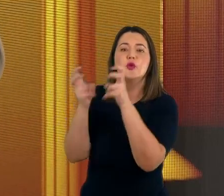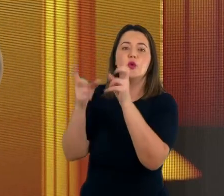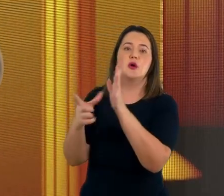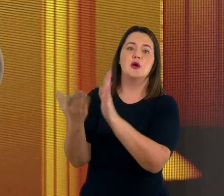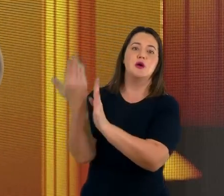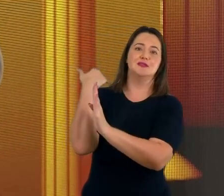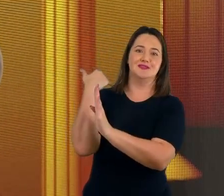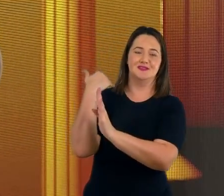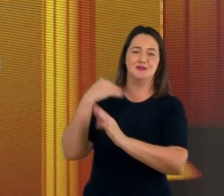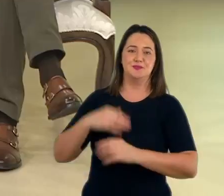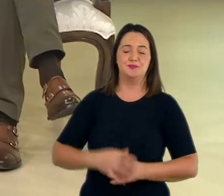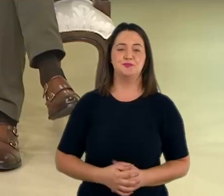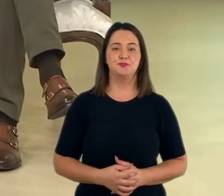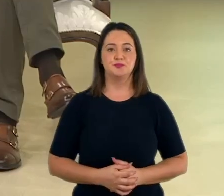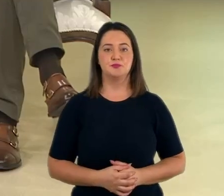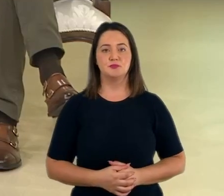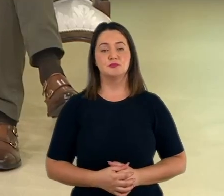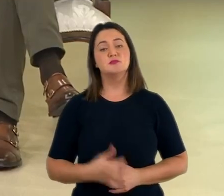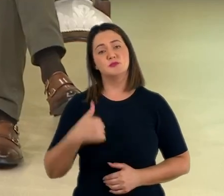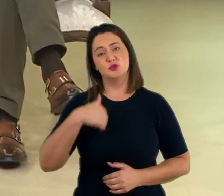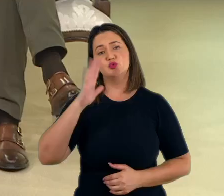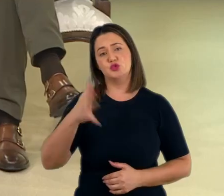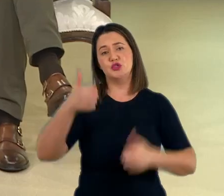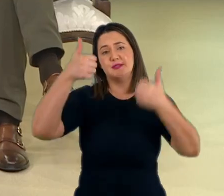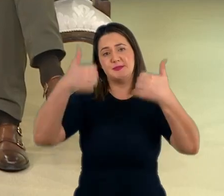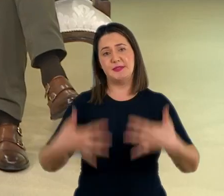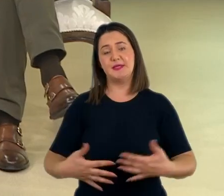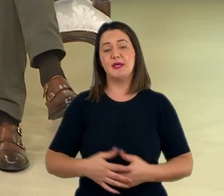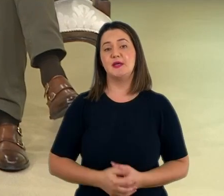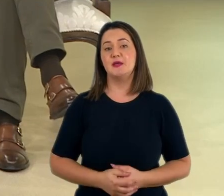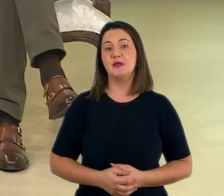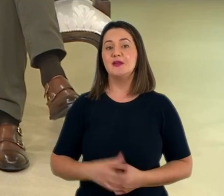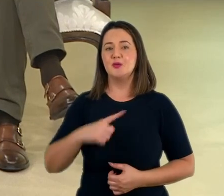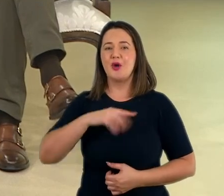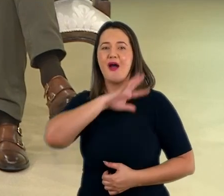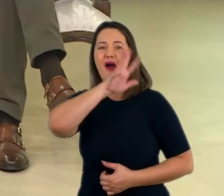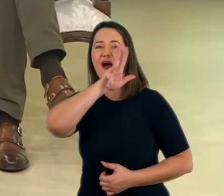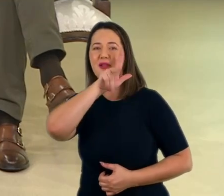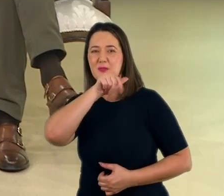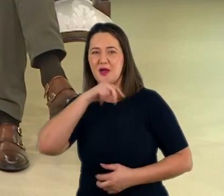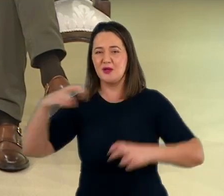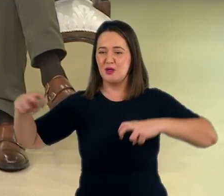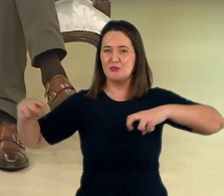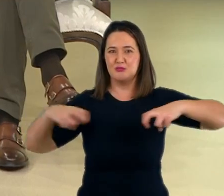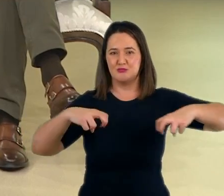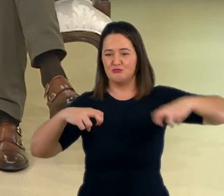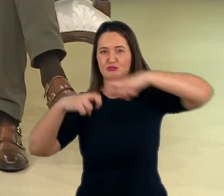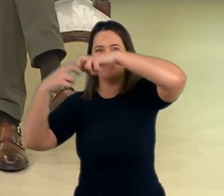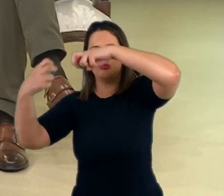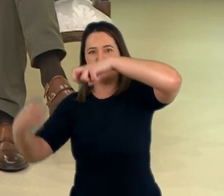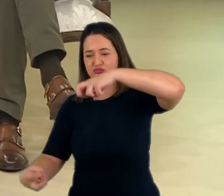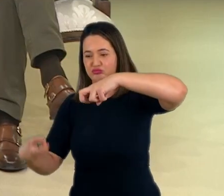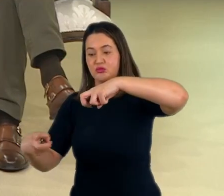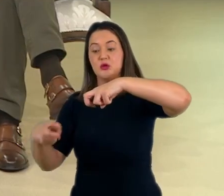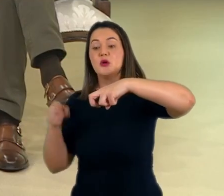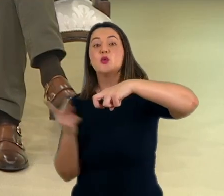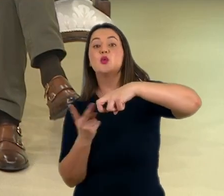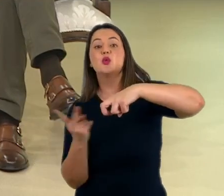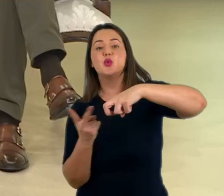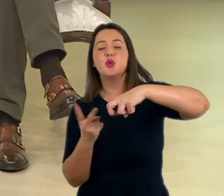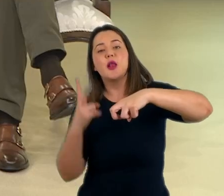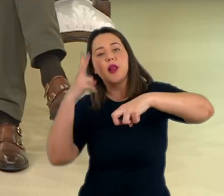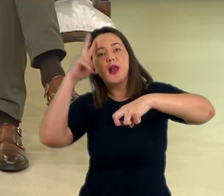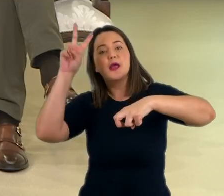viu antes. E conforme eu já demonstrei, estas feras apresentadas a Daniel